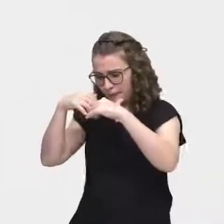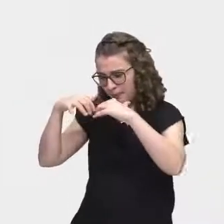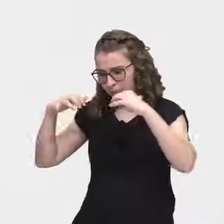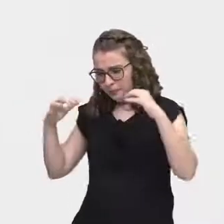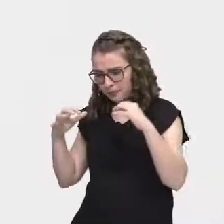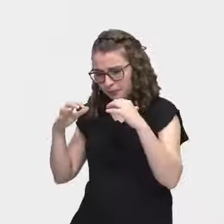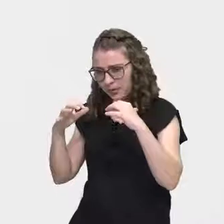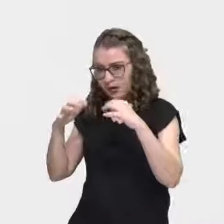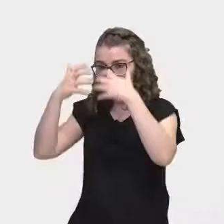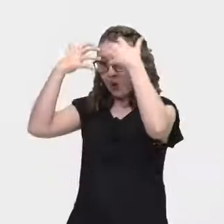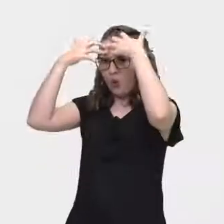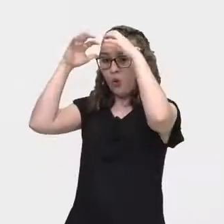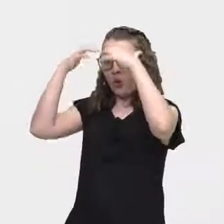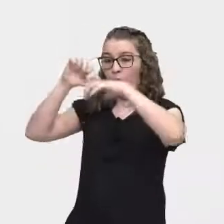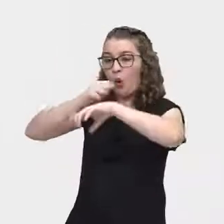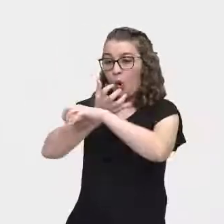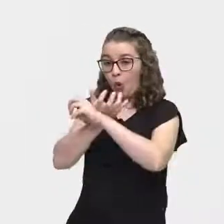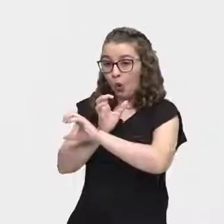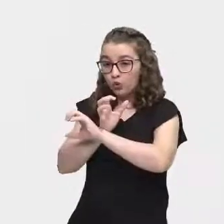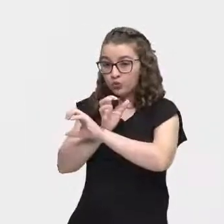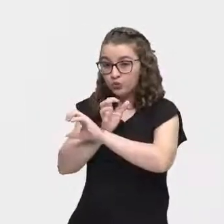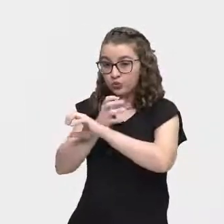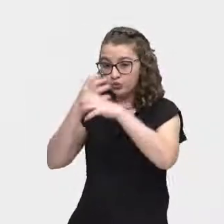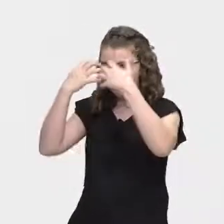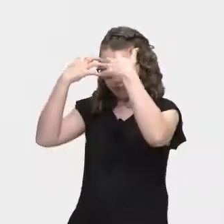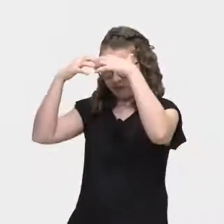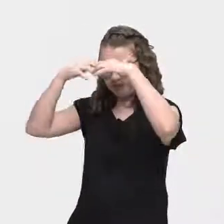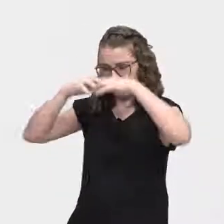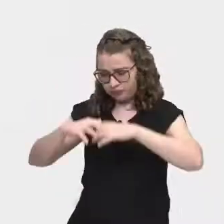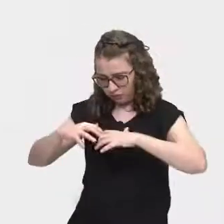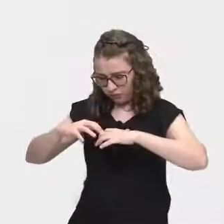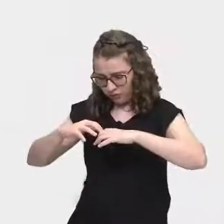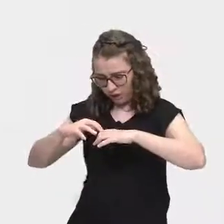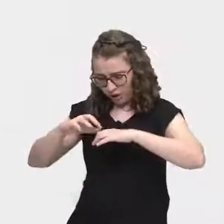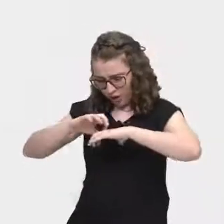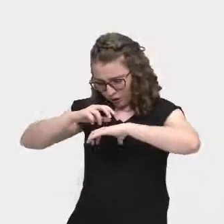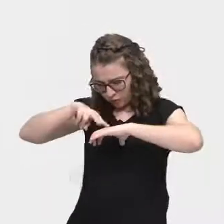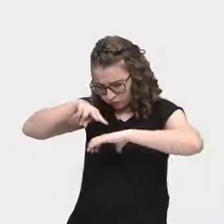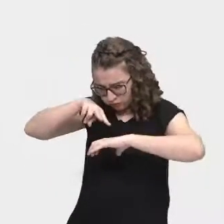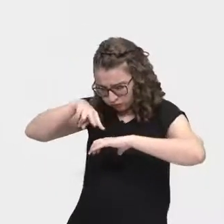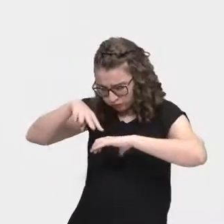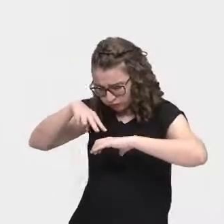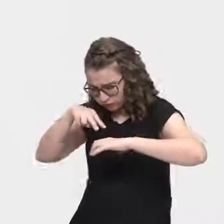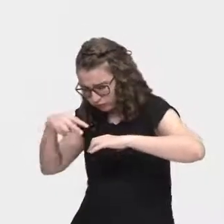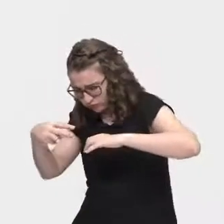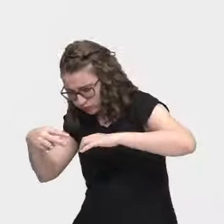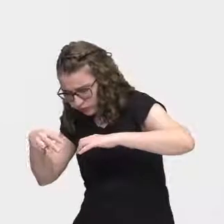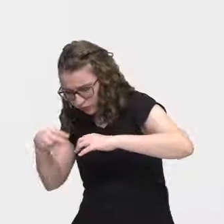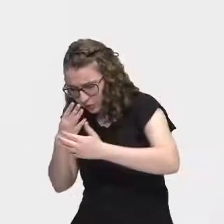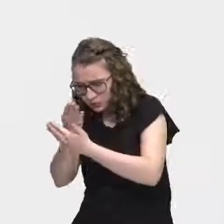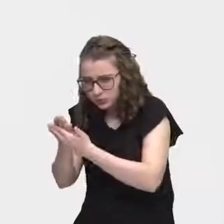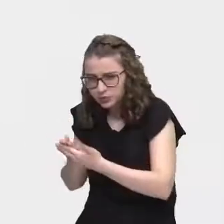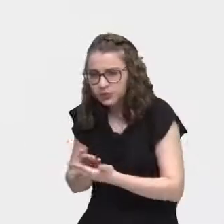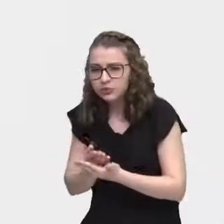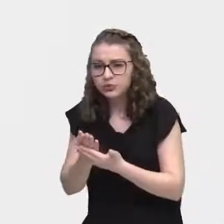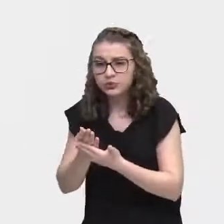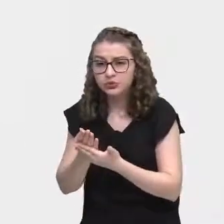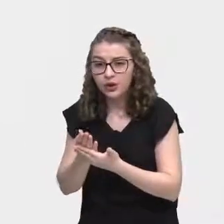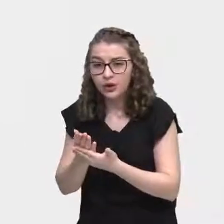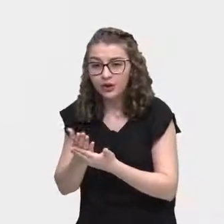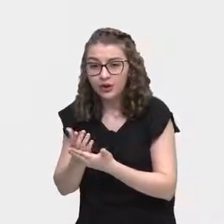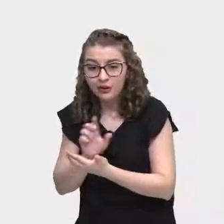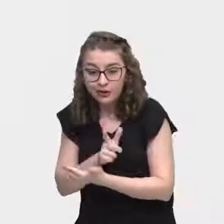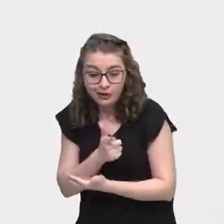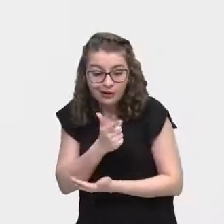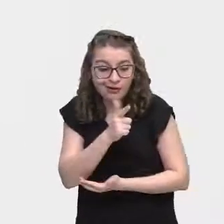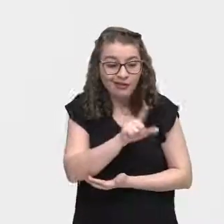o crânio, você vai estudar os nervos ali, os neurônios e tal. Beleza. Outra coisa